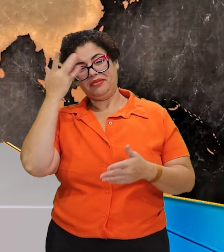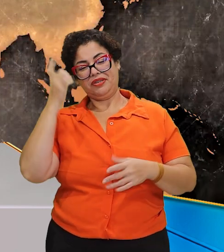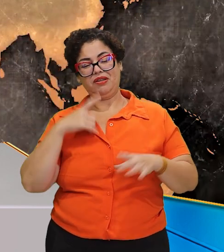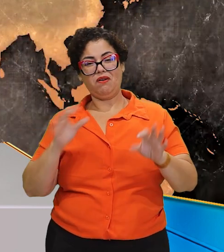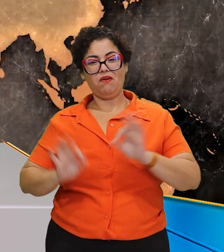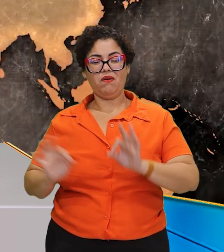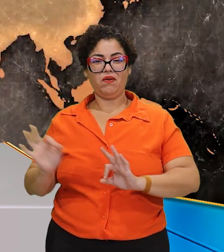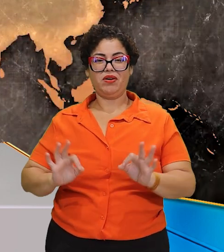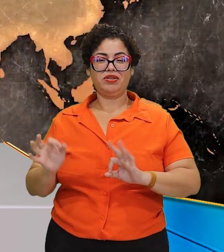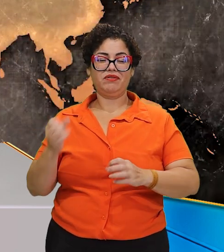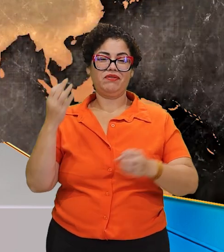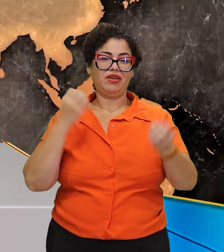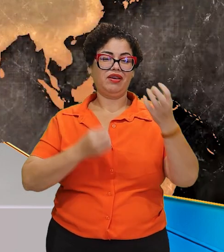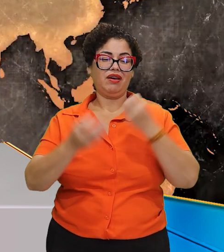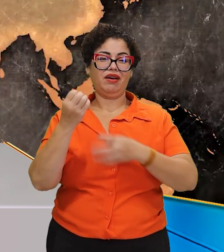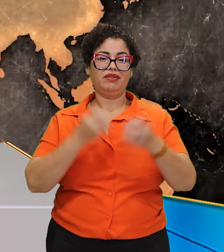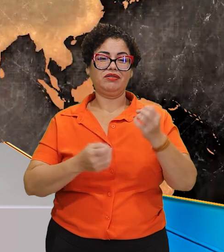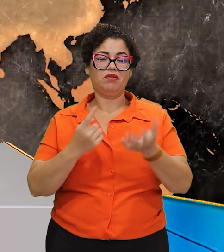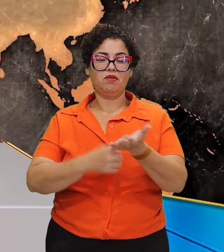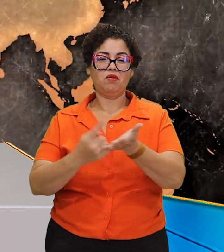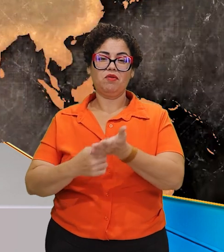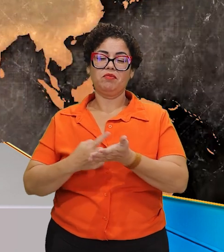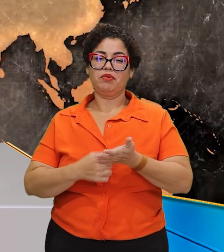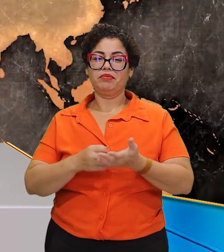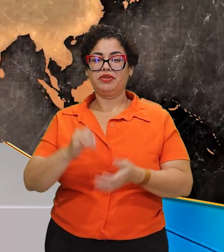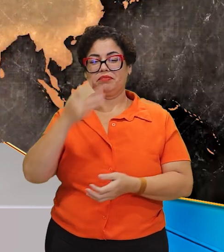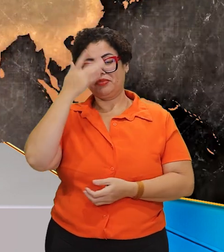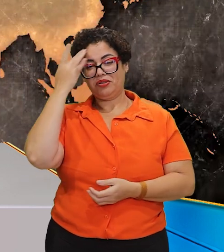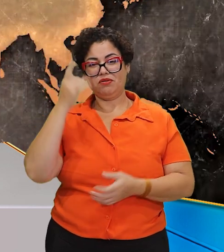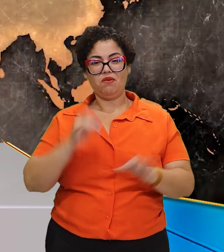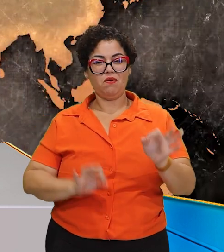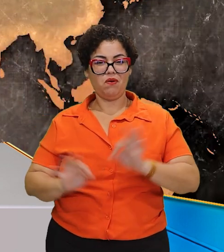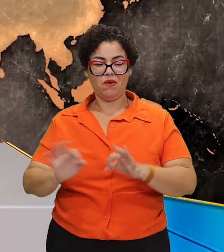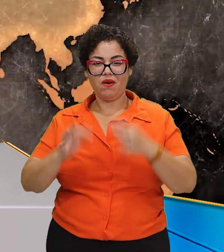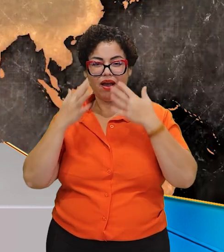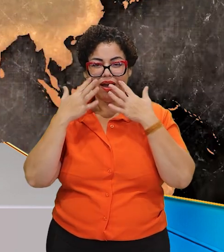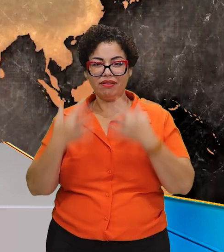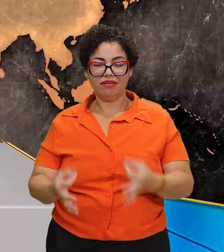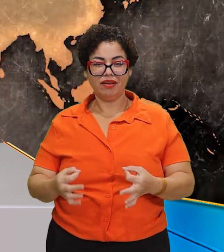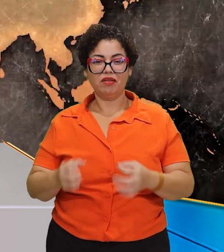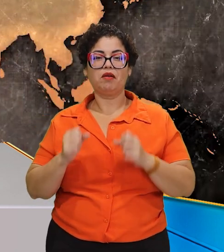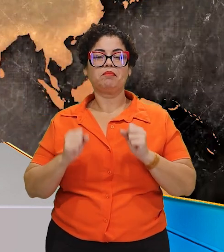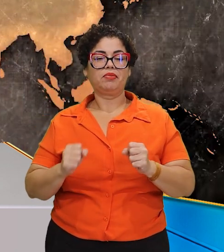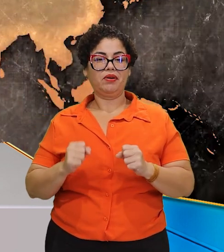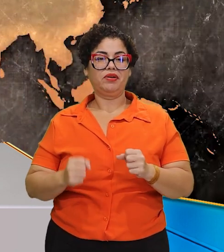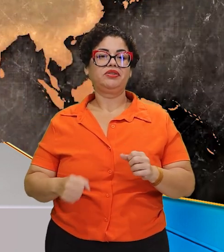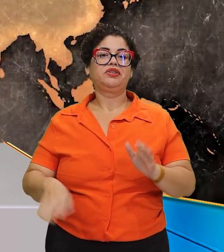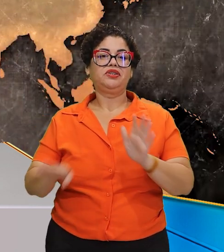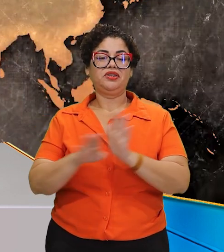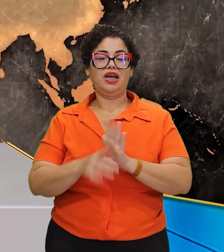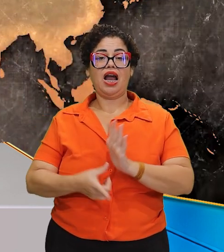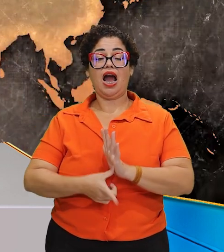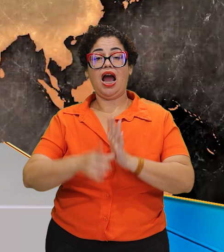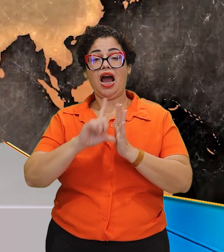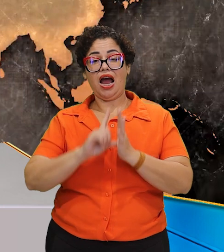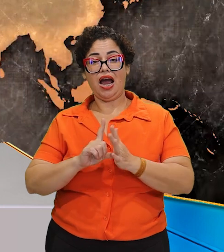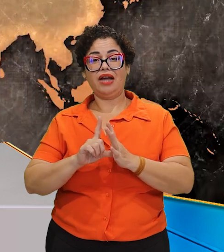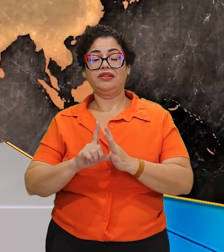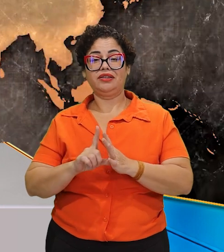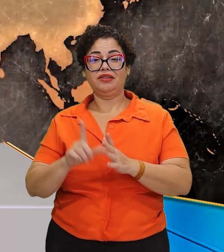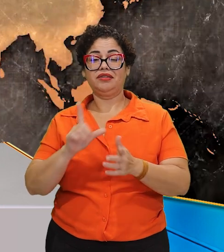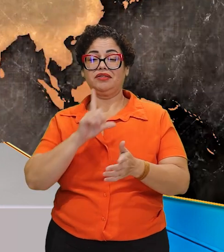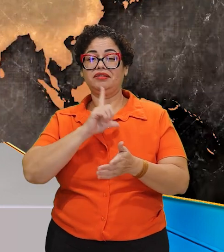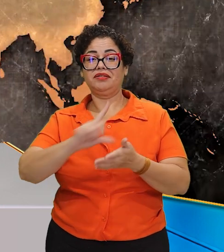na programação de viagens e compromissos. Se a pessoa não estiver atenta, pode acabar chegando antes mesmo